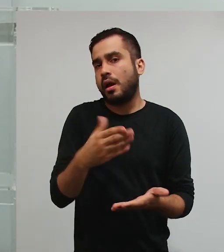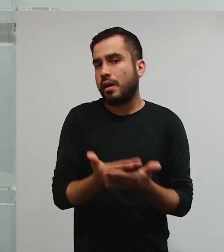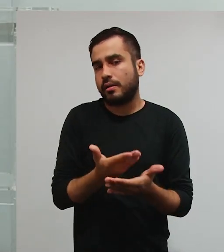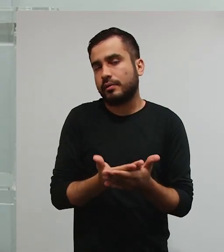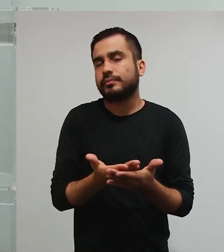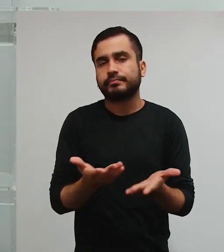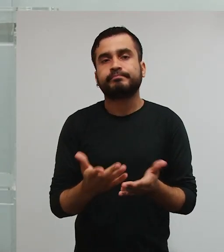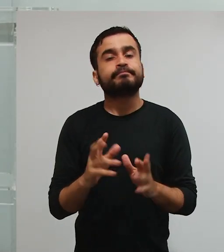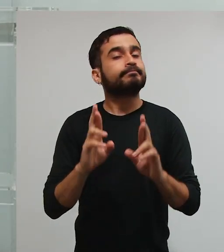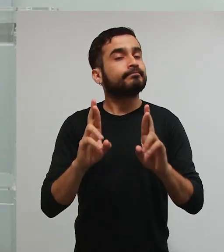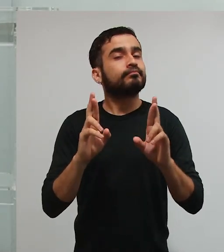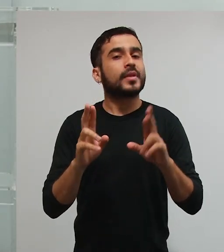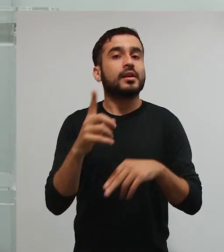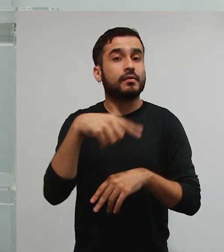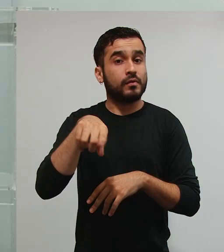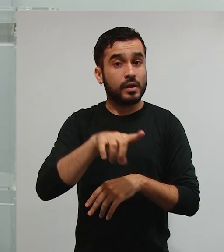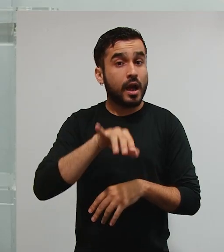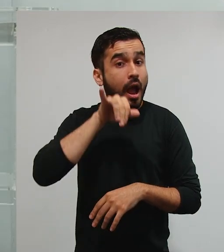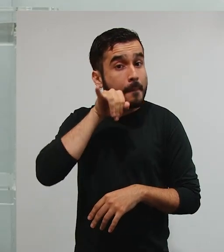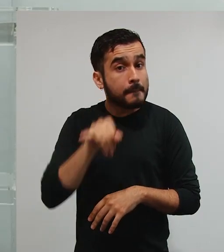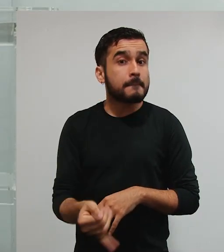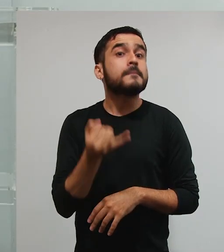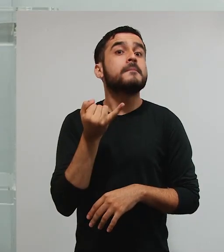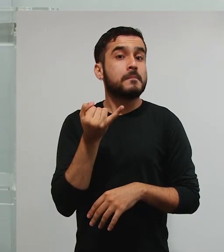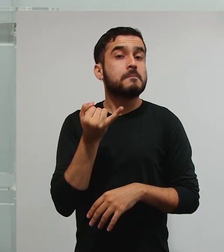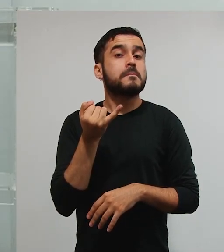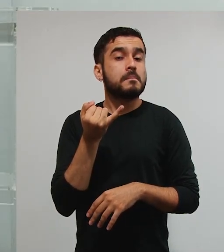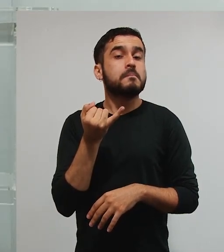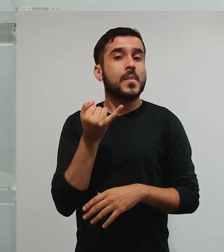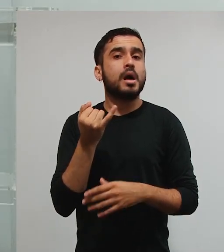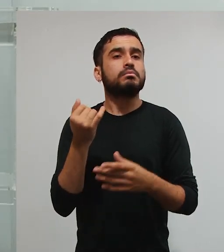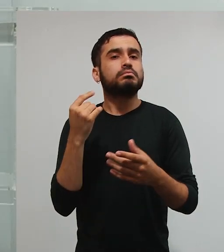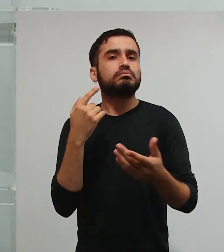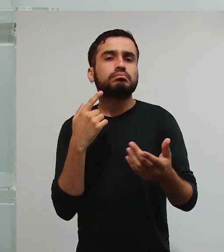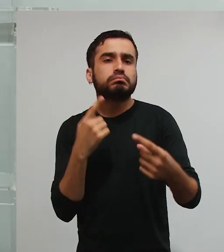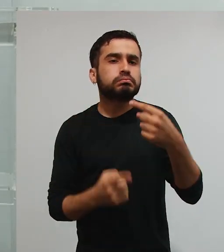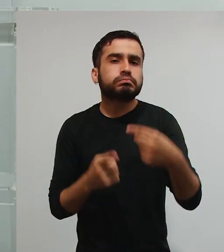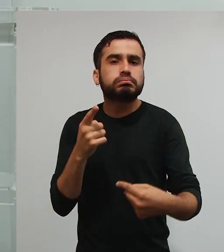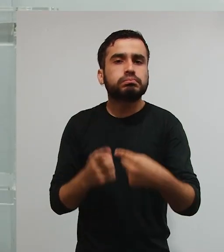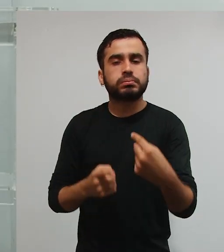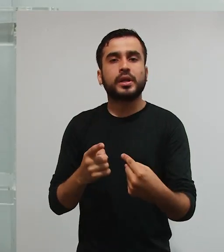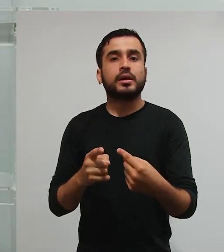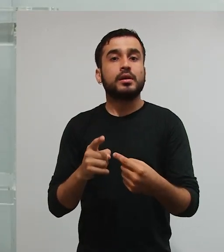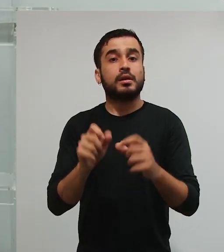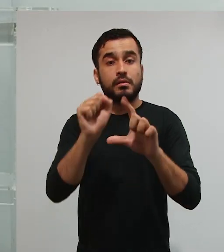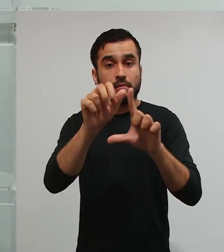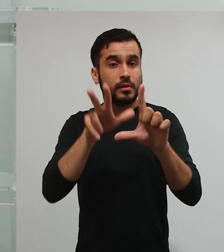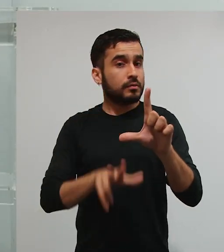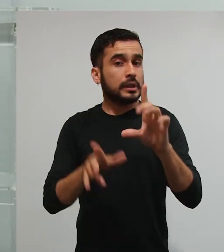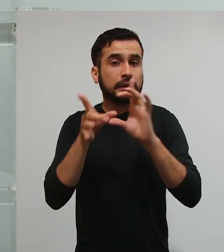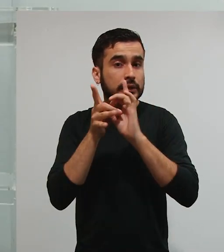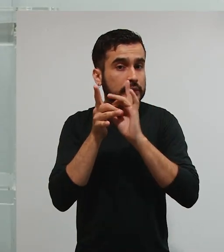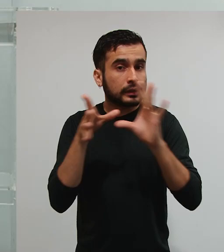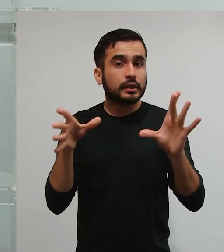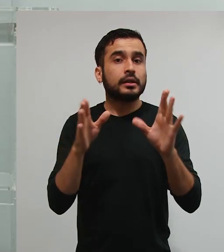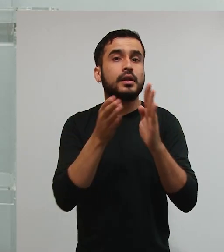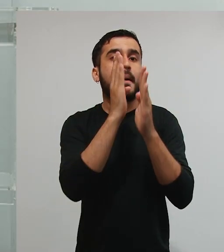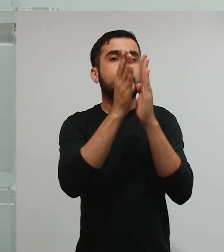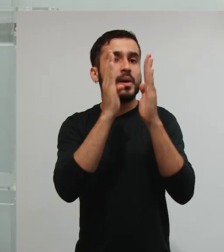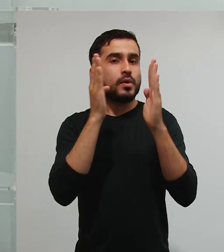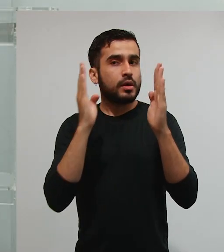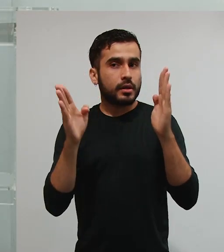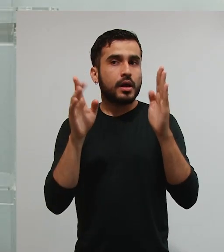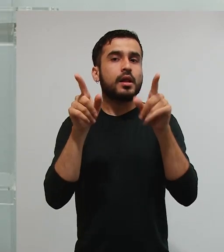que você, então, aproveite as indagações aqui, acesse o material, está tudo disponível no AVA. Na